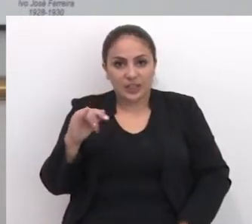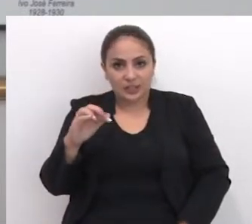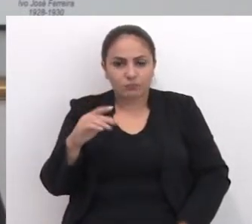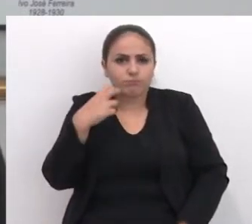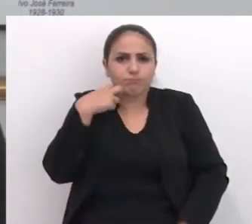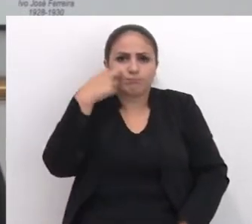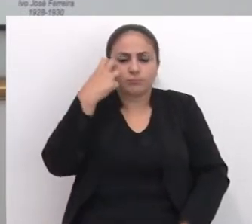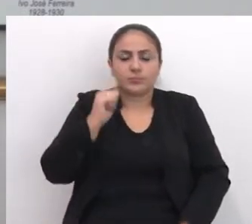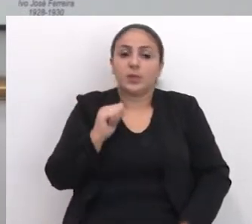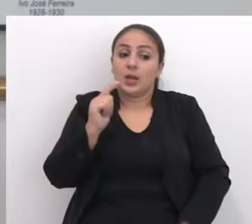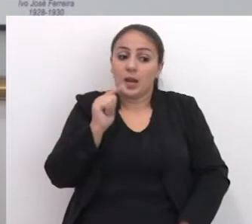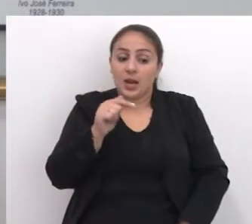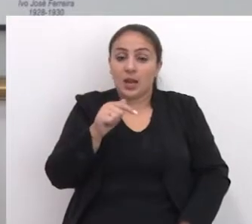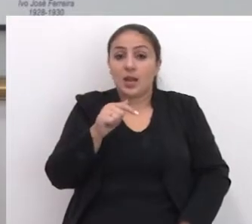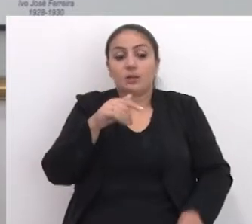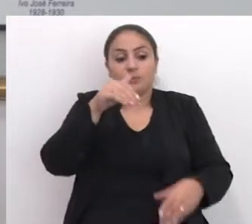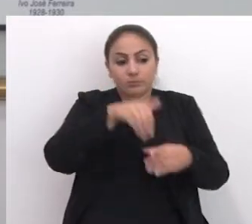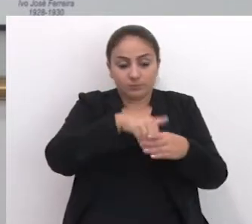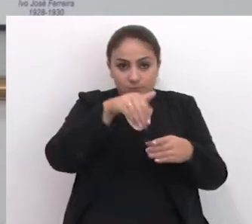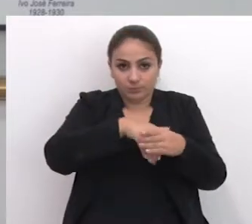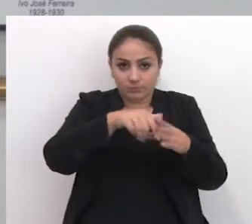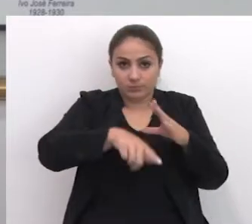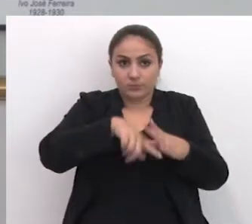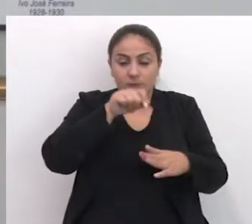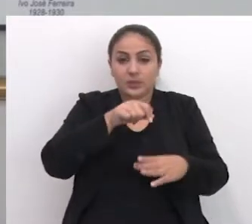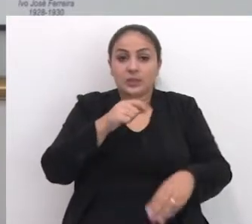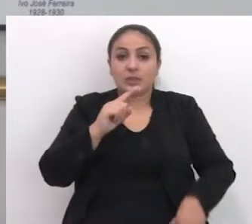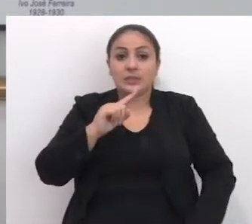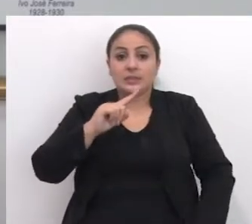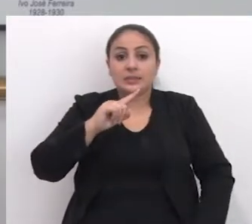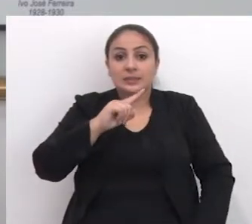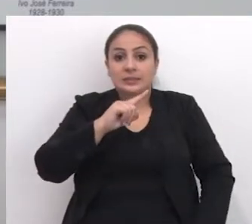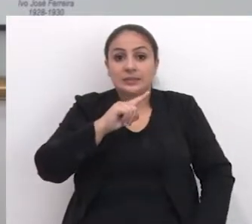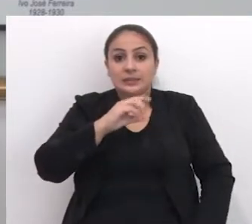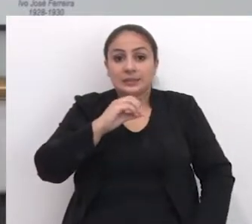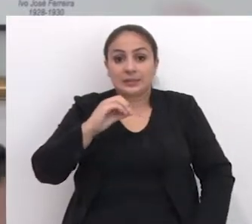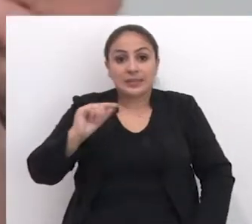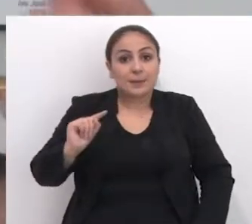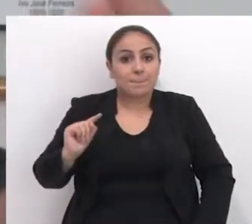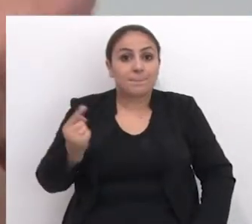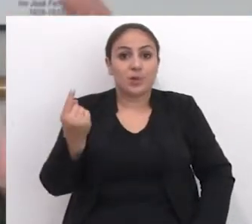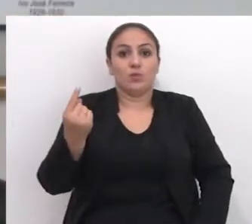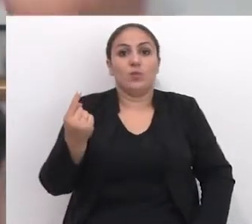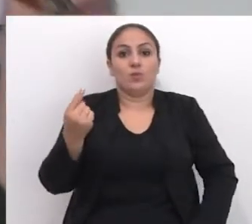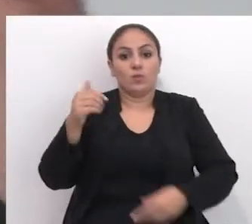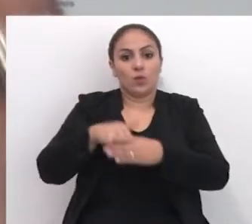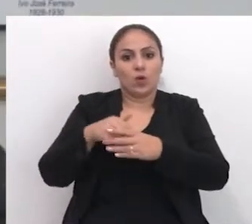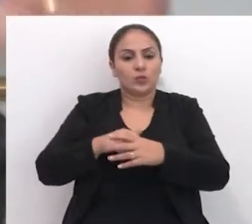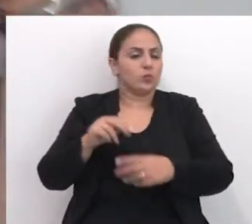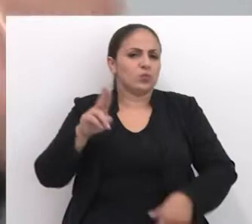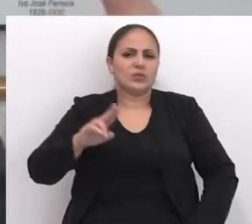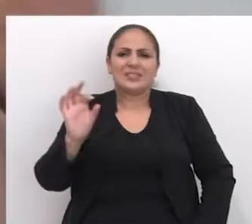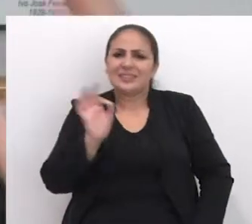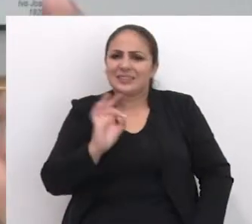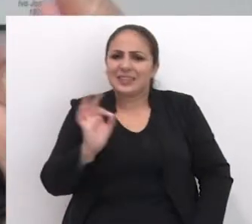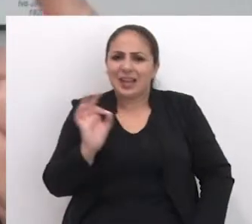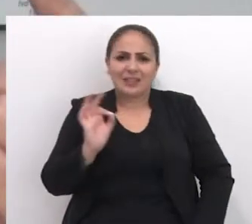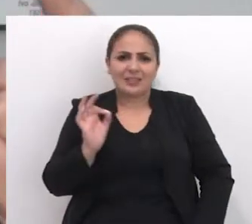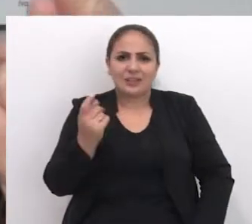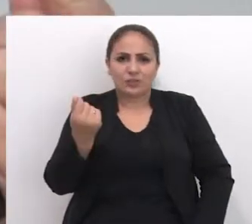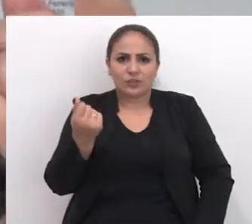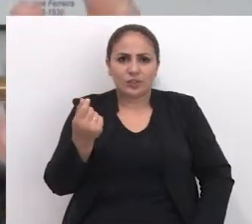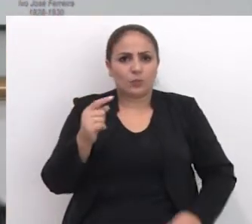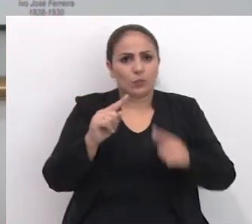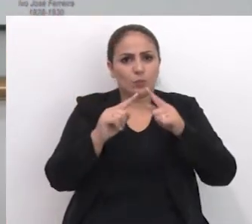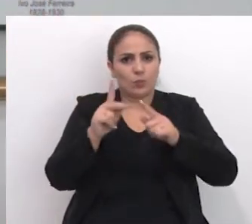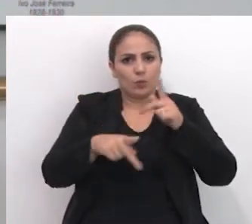vergonha. E o deputado Bibo Nunes se elegeu com quase 100 mil votos, sem utilizar R$1 sequer